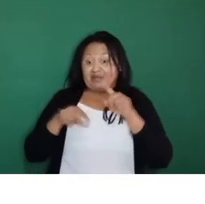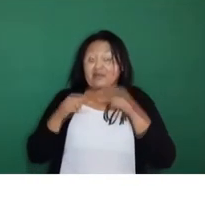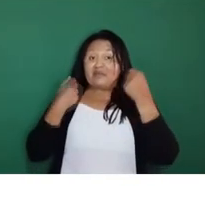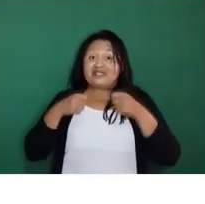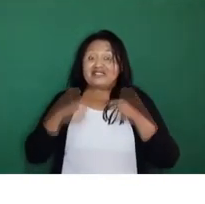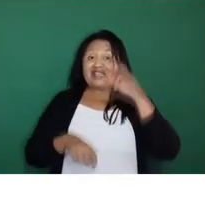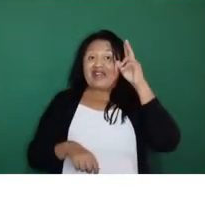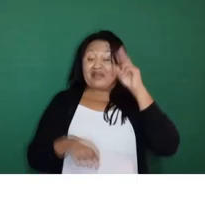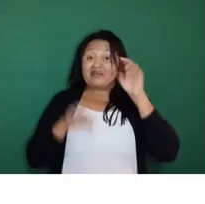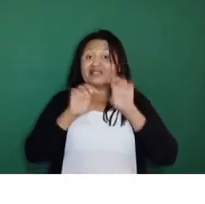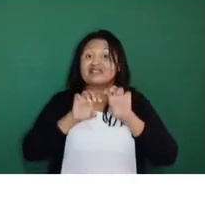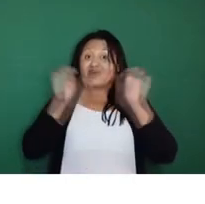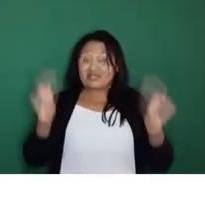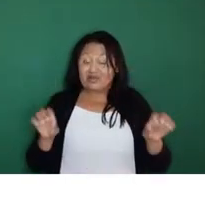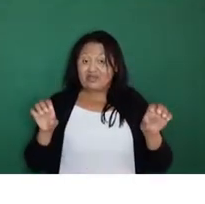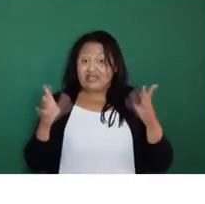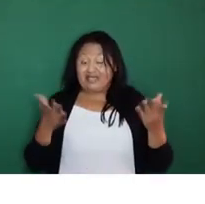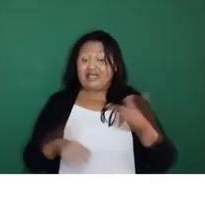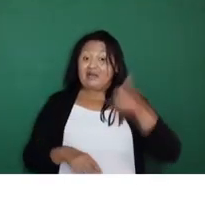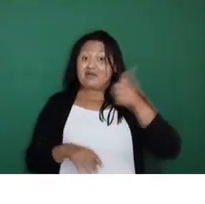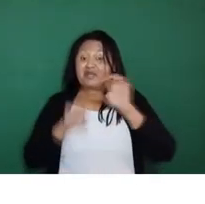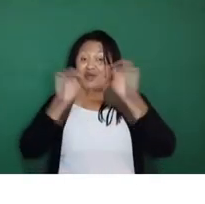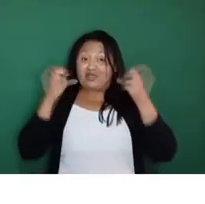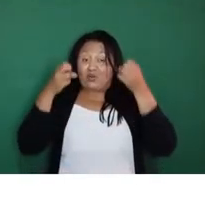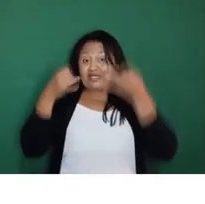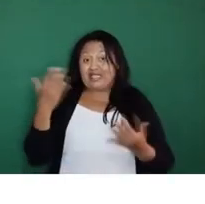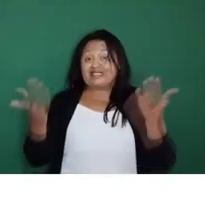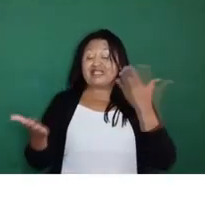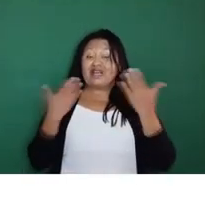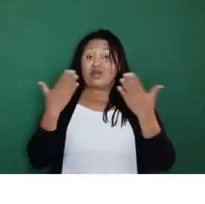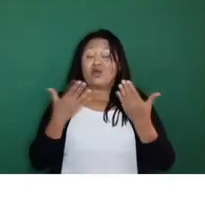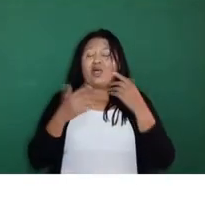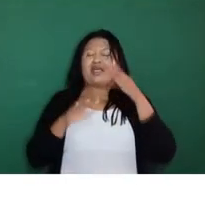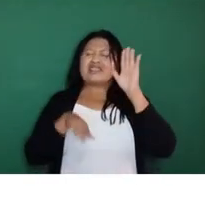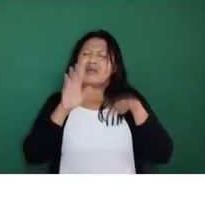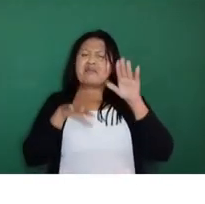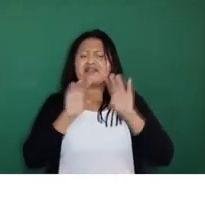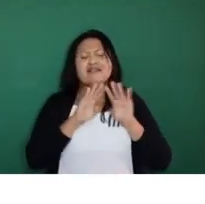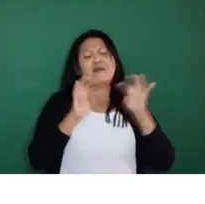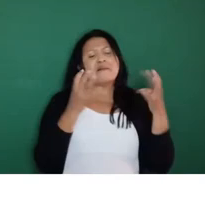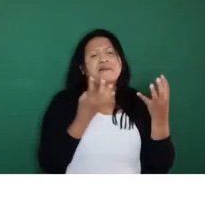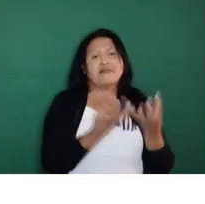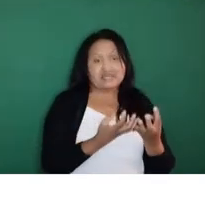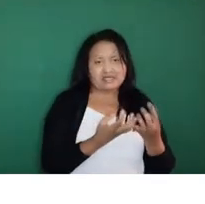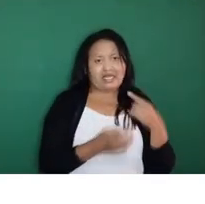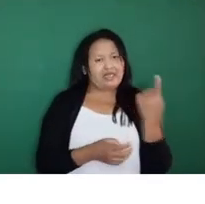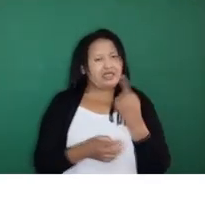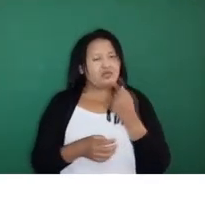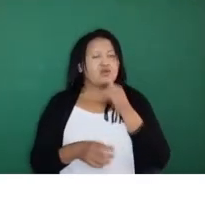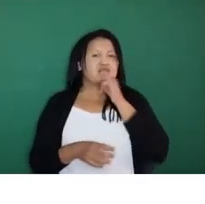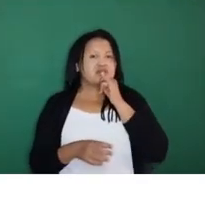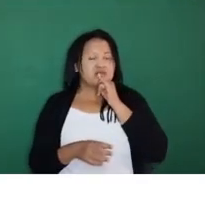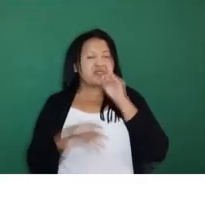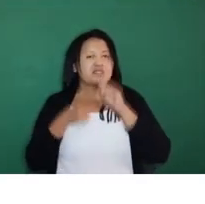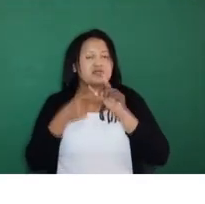que é esta primeira equação quantidade de calor depende da massa da nossa amostra e também dessa constante que depende